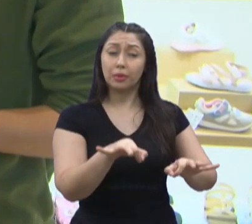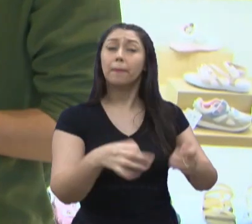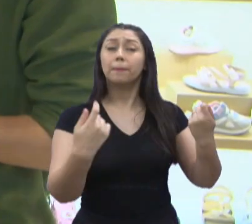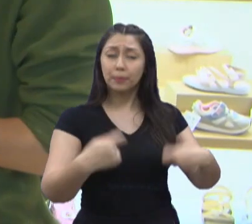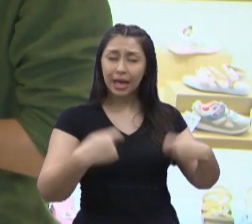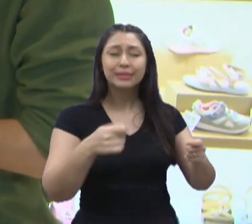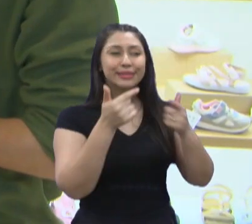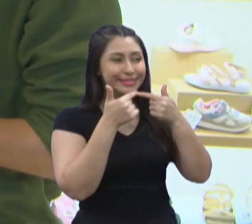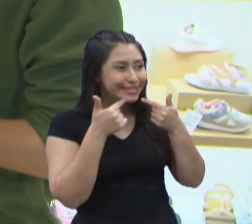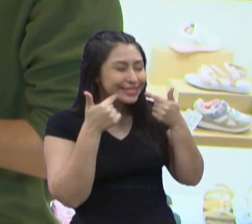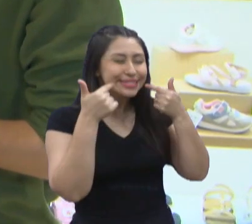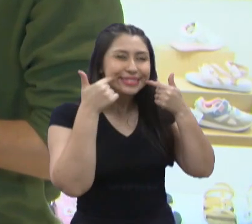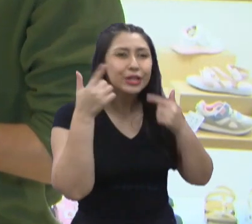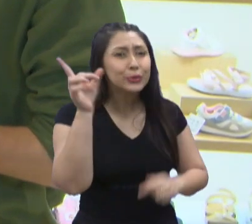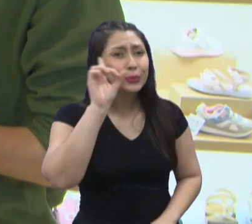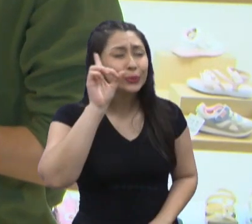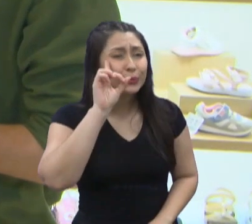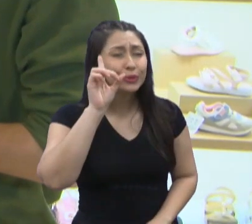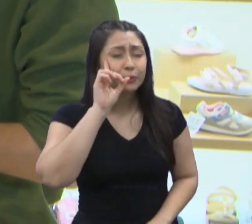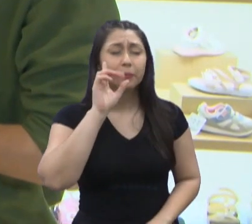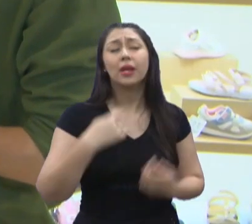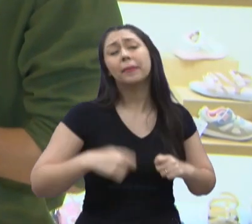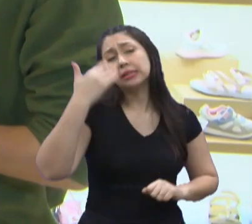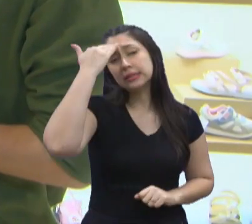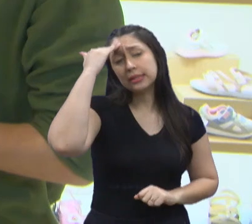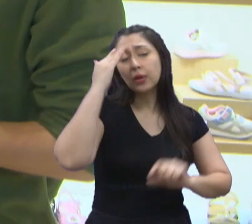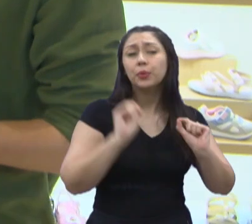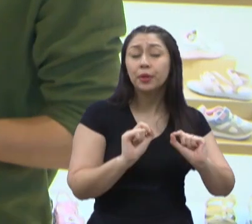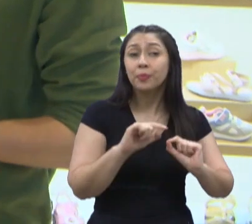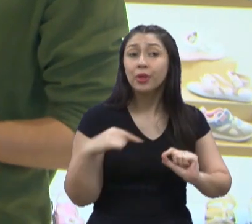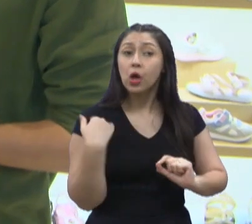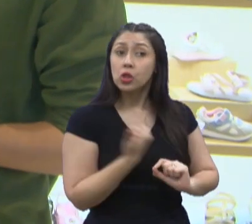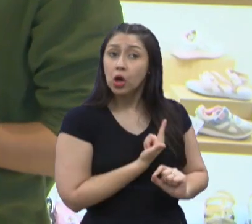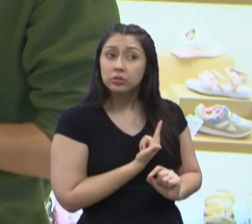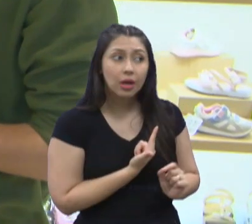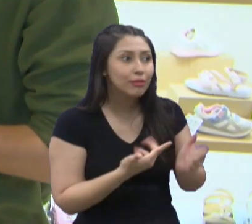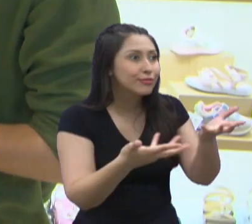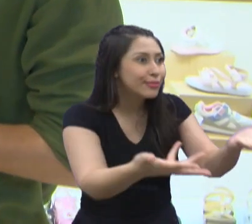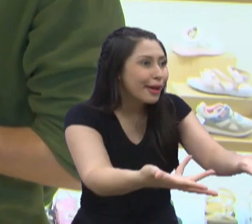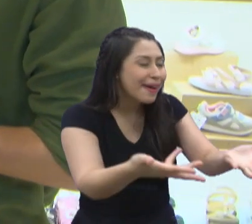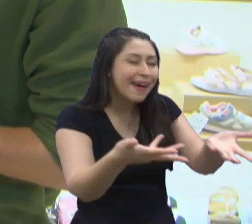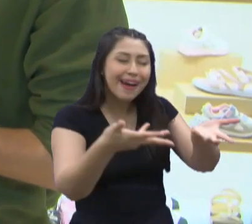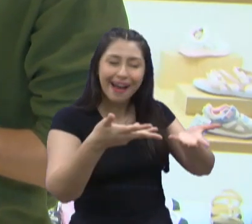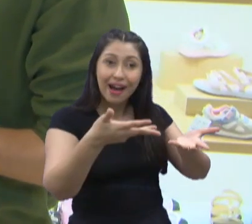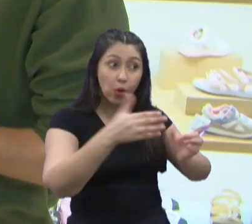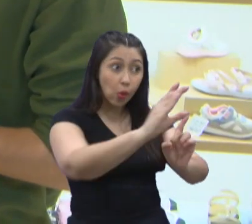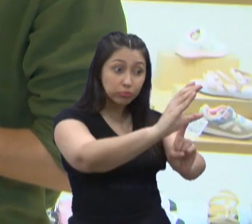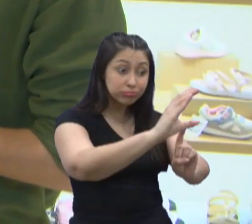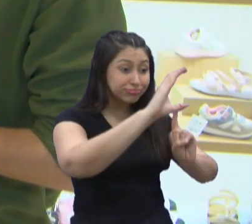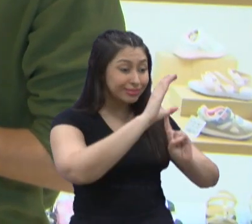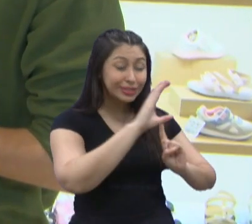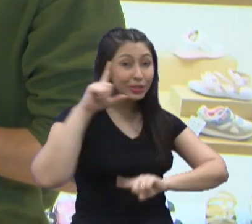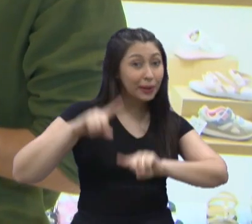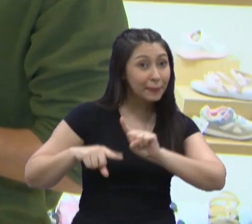nosso dia a dia. Então, o que a gente precisa entender? Assim, a gente faz parte da recepção da loja, trazer o cliente e apresentar o nosso produto